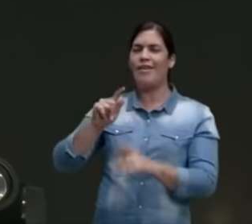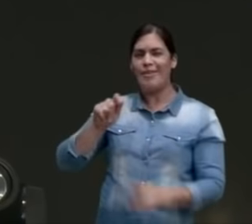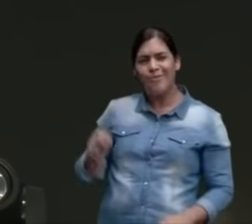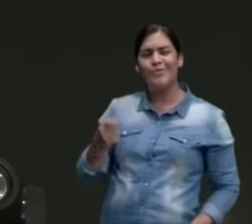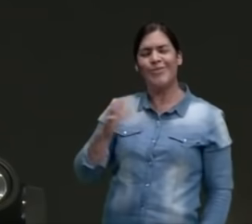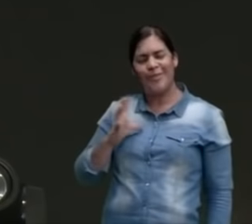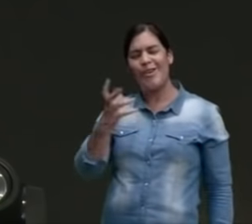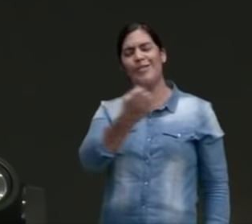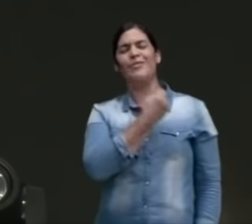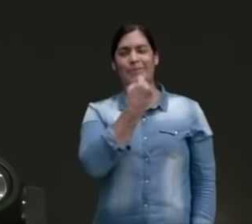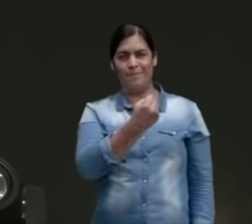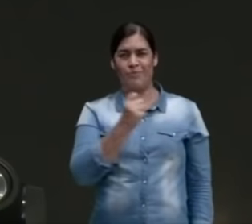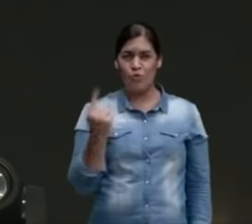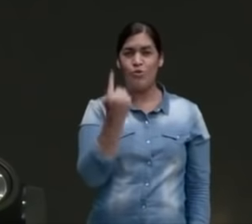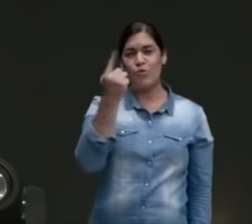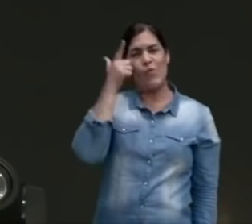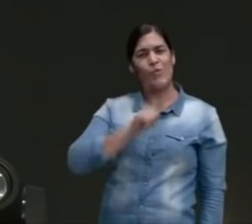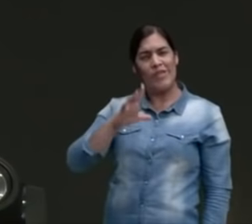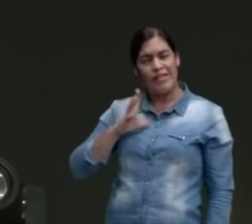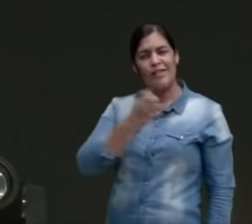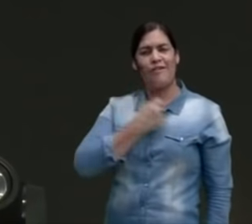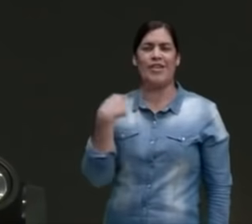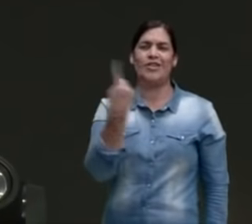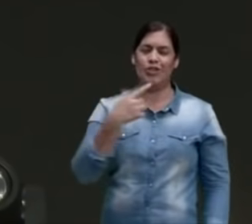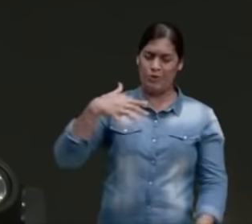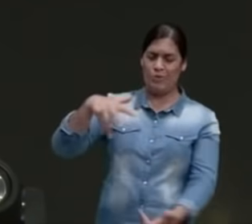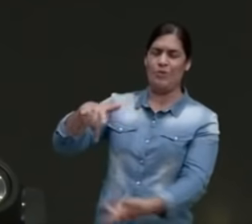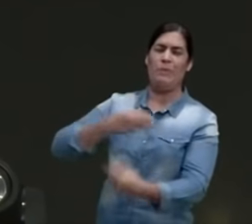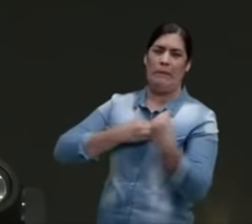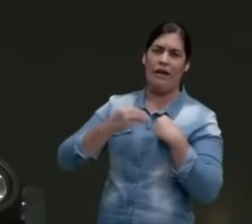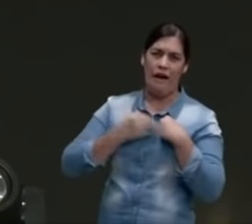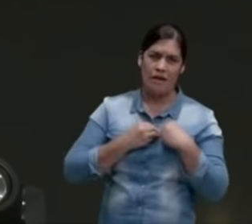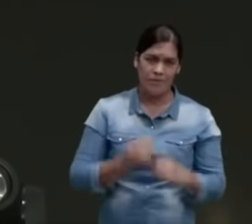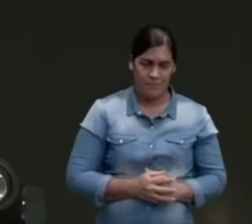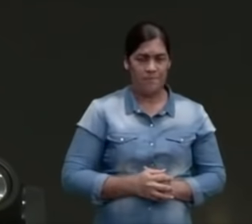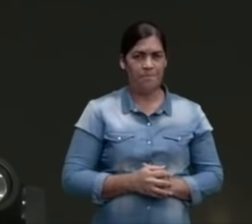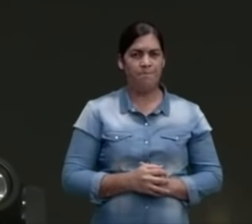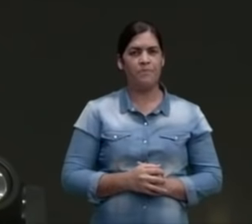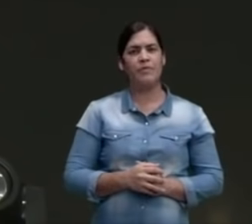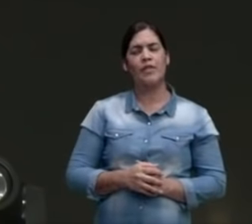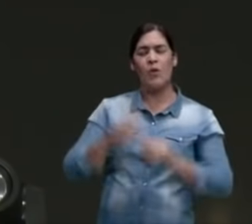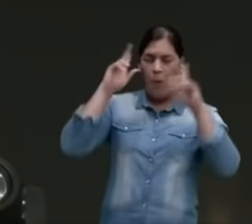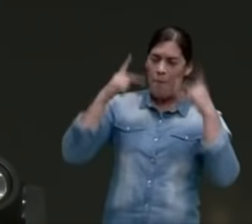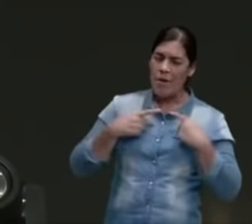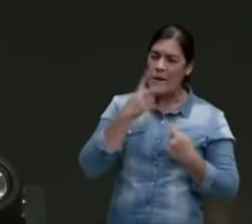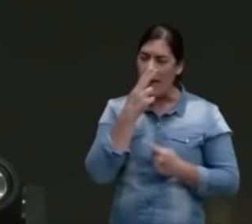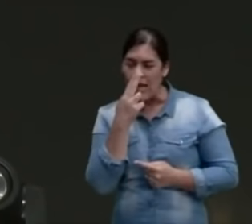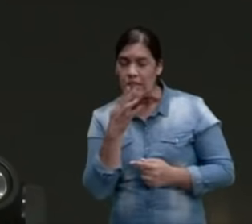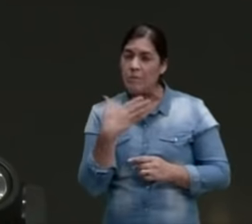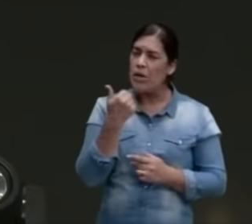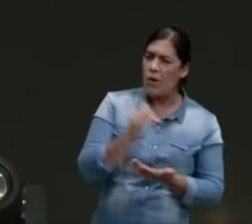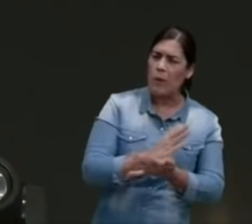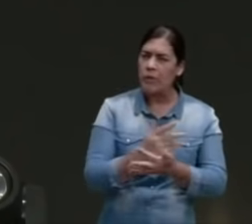único que pode nos salvar deste mundo. E como eu estava falando, o ser humano parece que melhorou em algumas coisas, mas ele